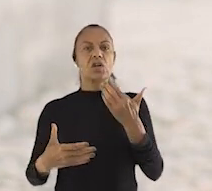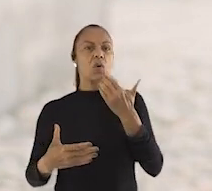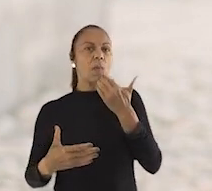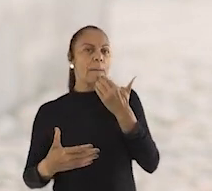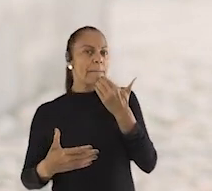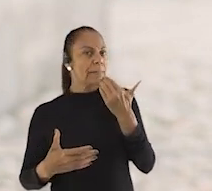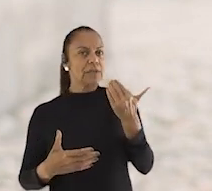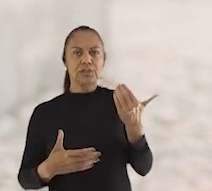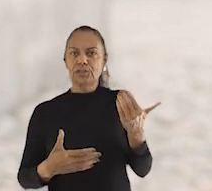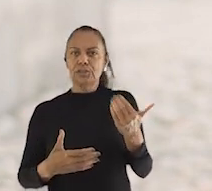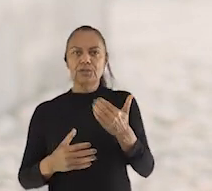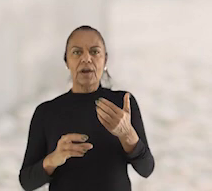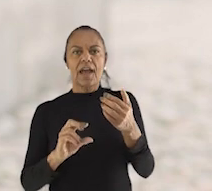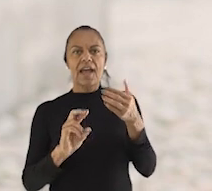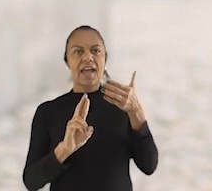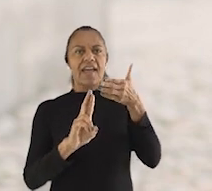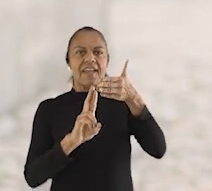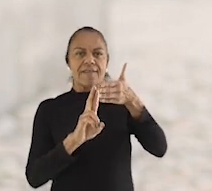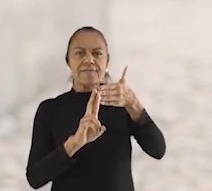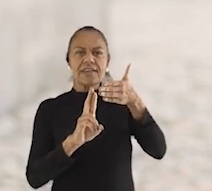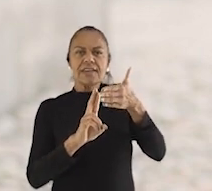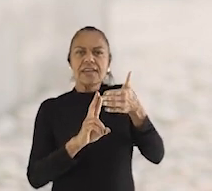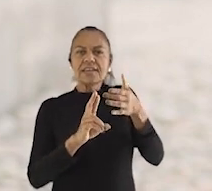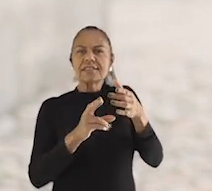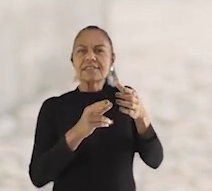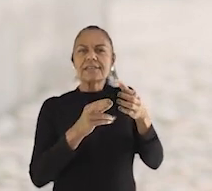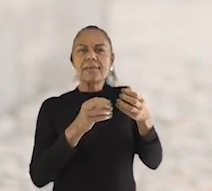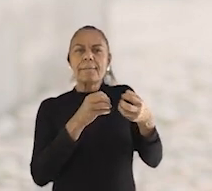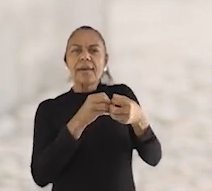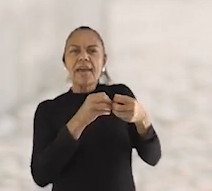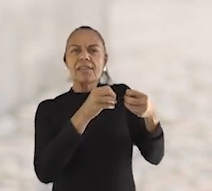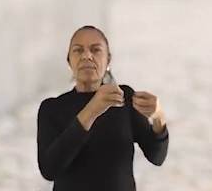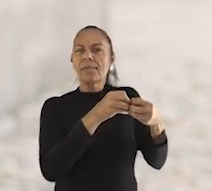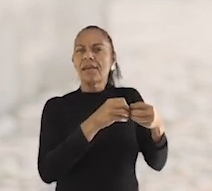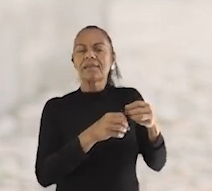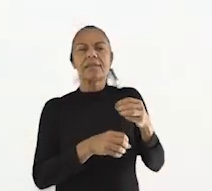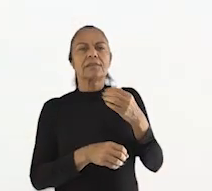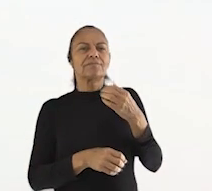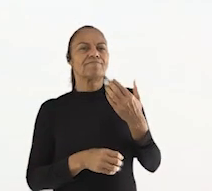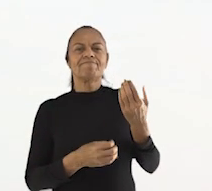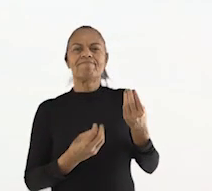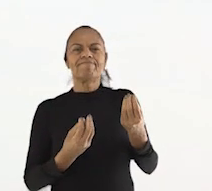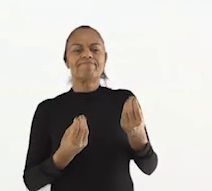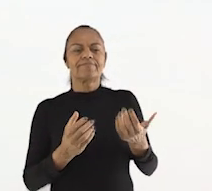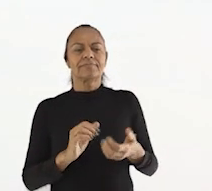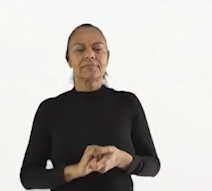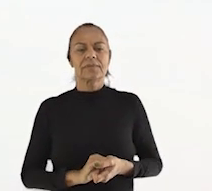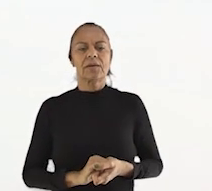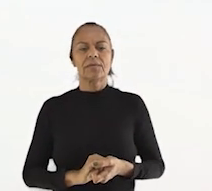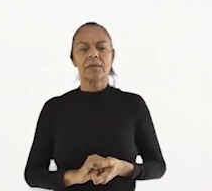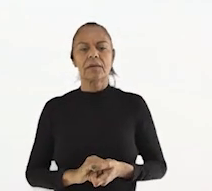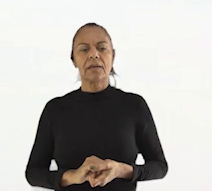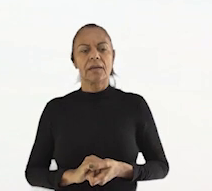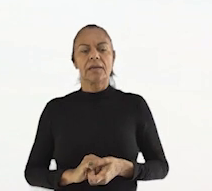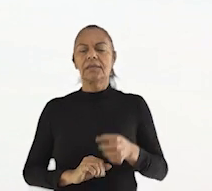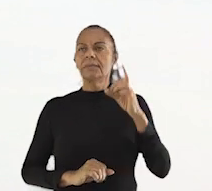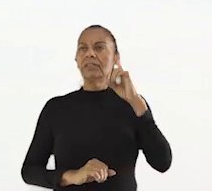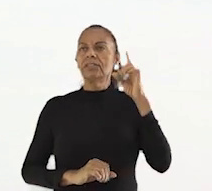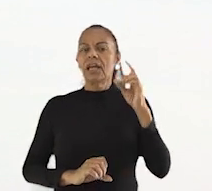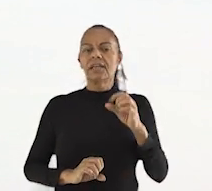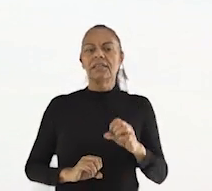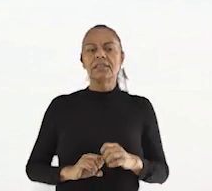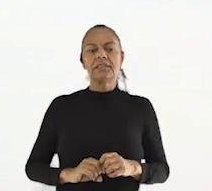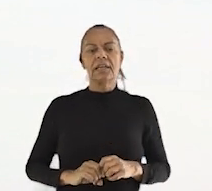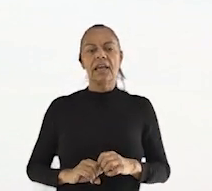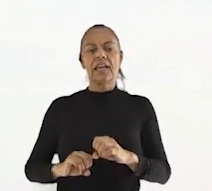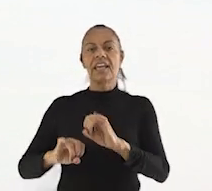Jorge ficou tão animado que acabou não pedindo nenhuma referência. Se imaginarmos que